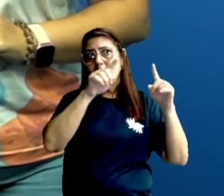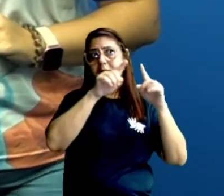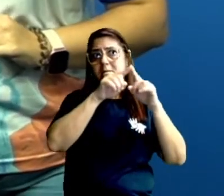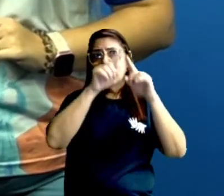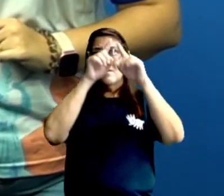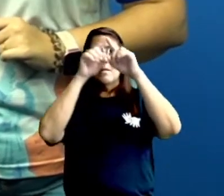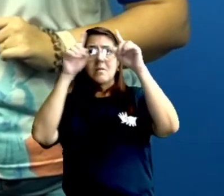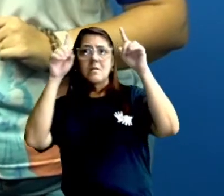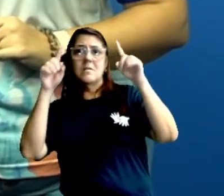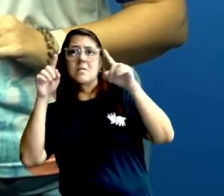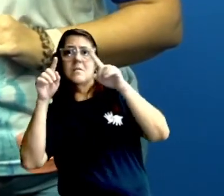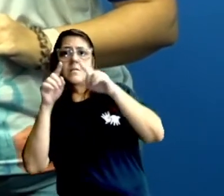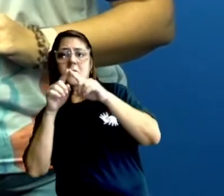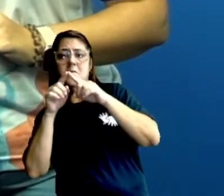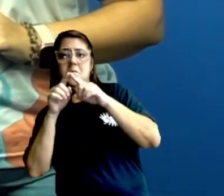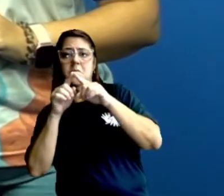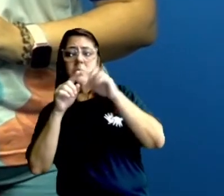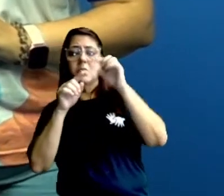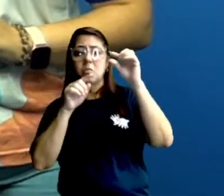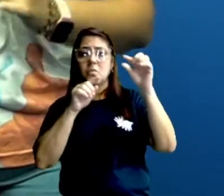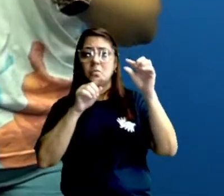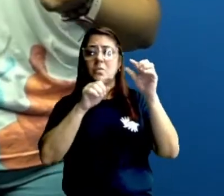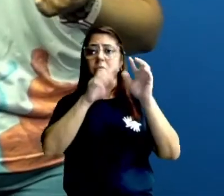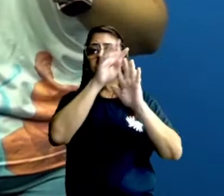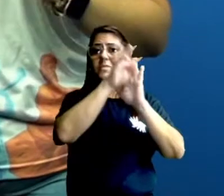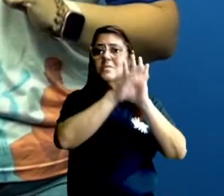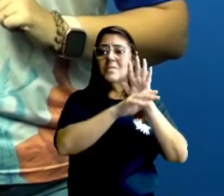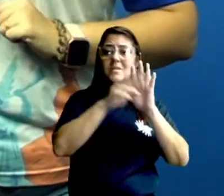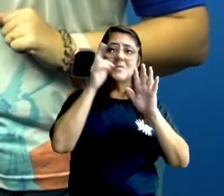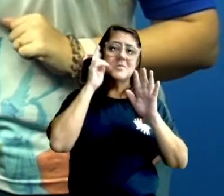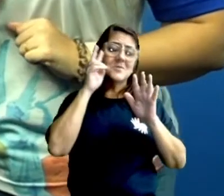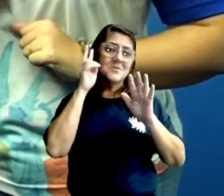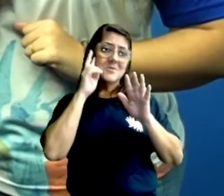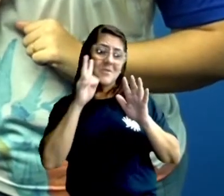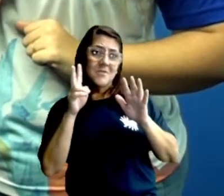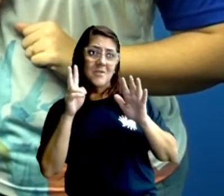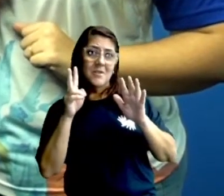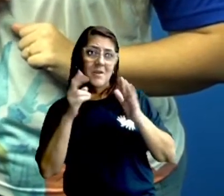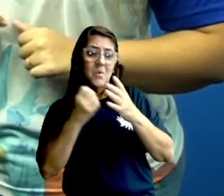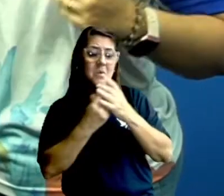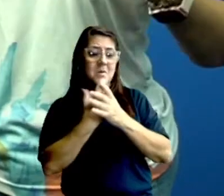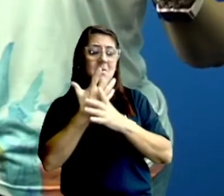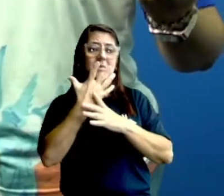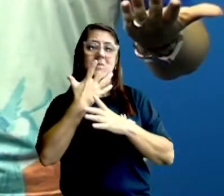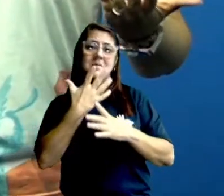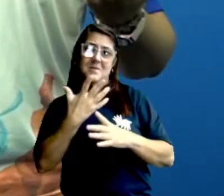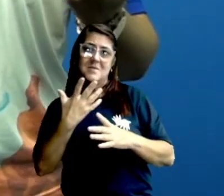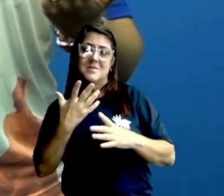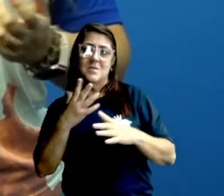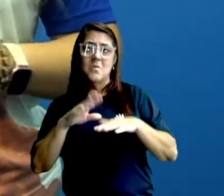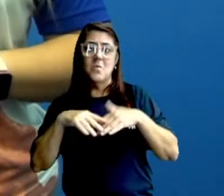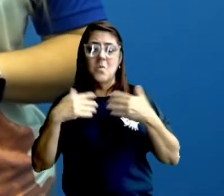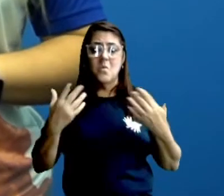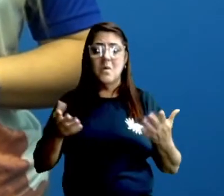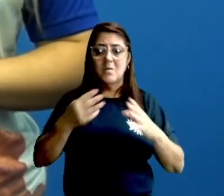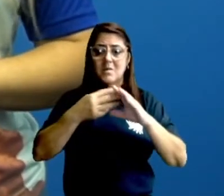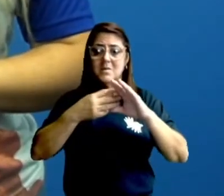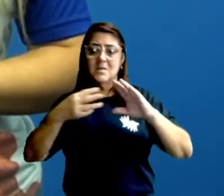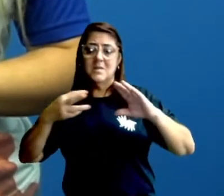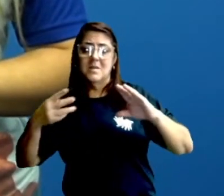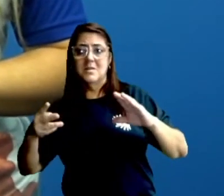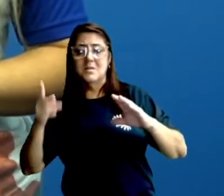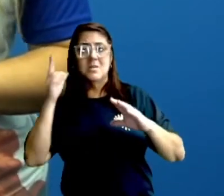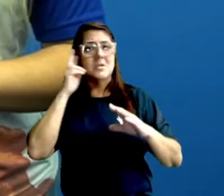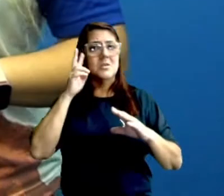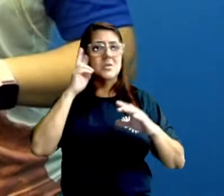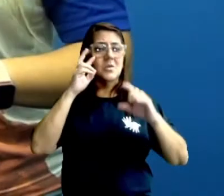me conta um pedacinho da história, ou seja, uma cena, tá? Quais são as características da